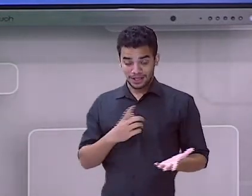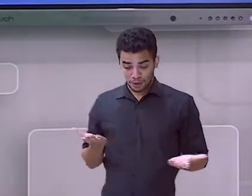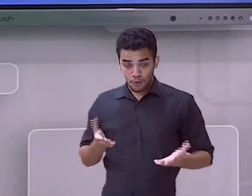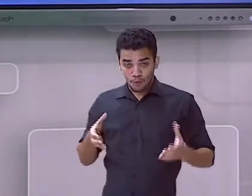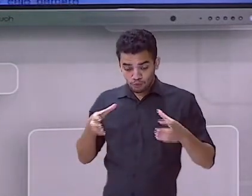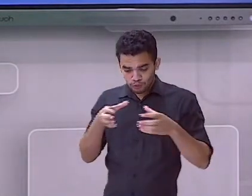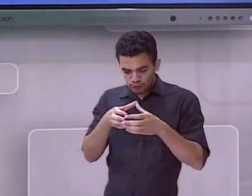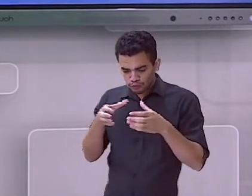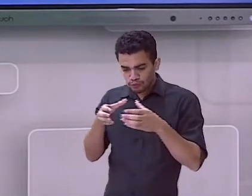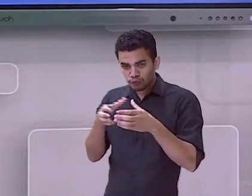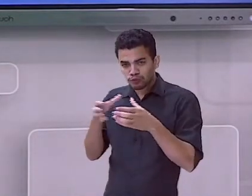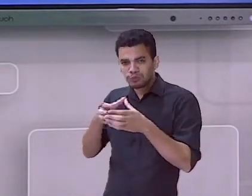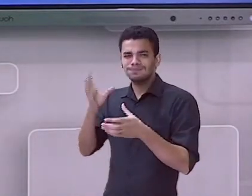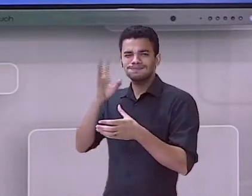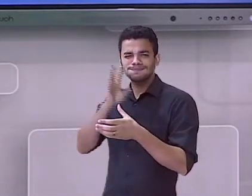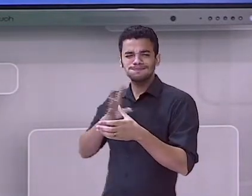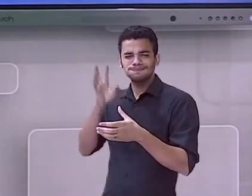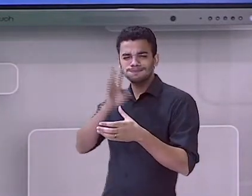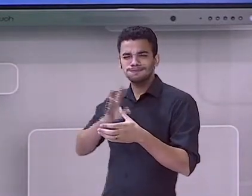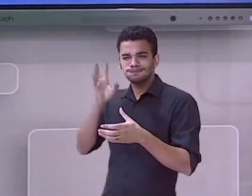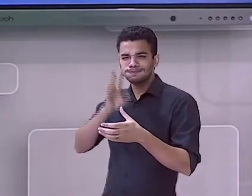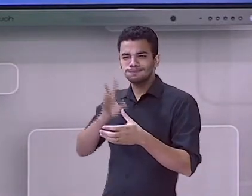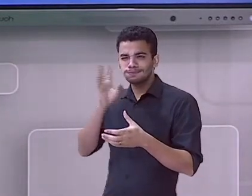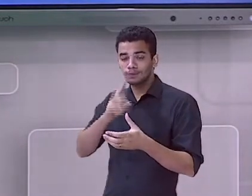interessante. Quem será?